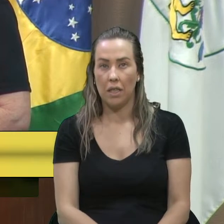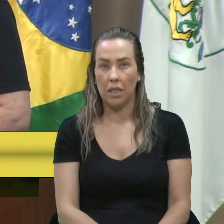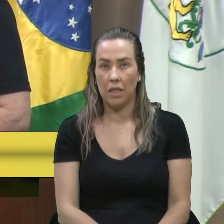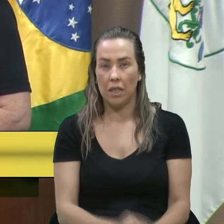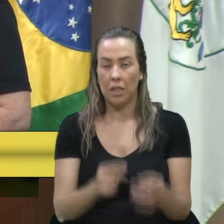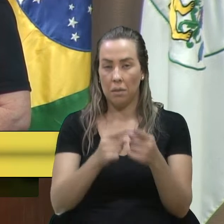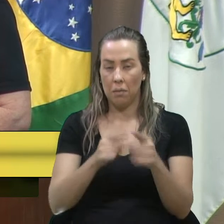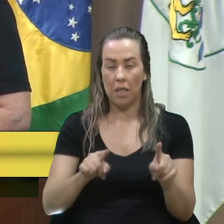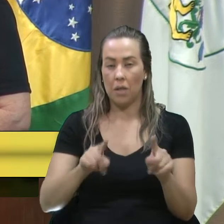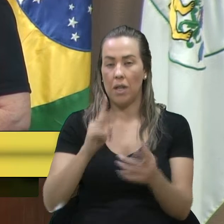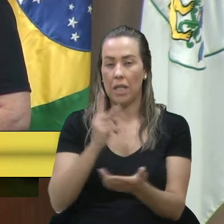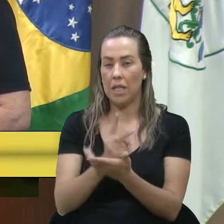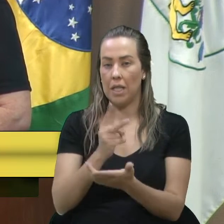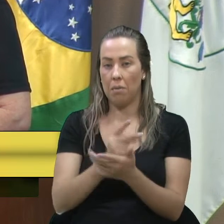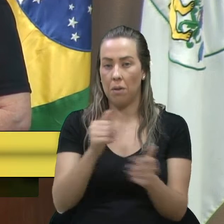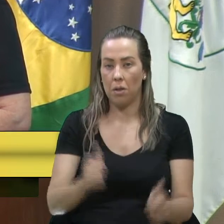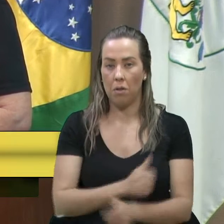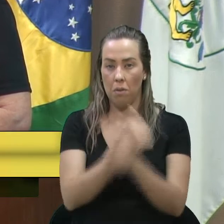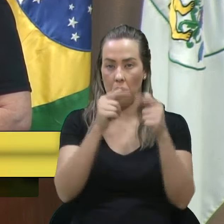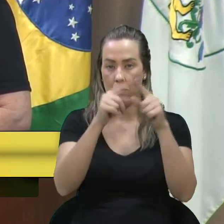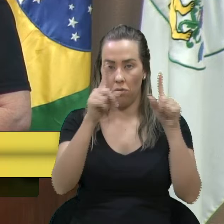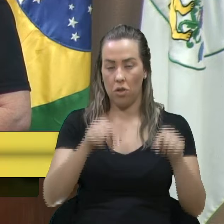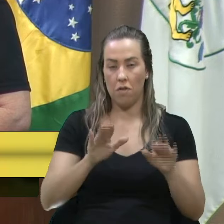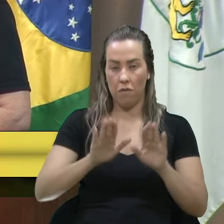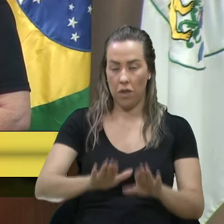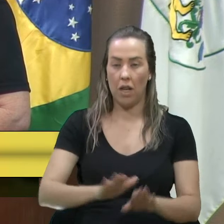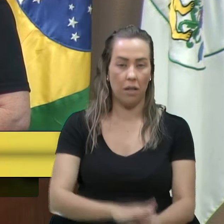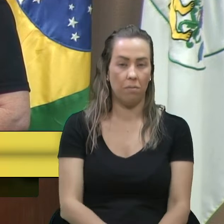Mas não é sempre que o melhor servidor fica.